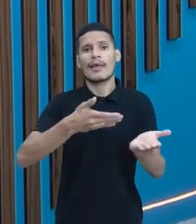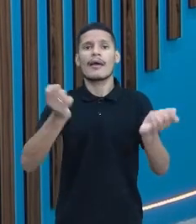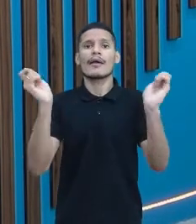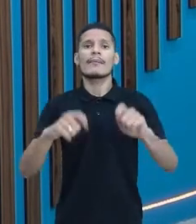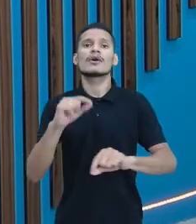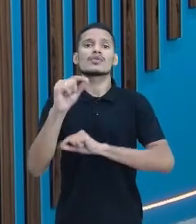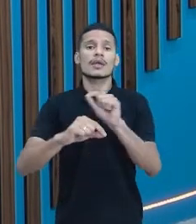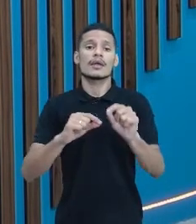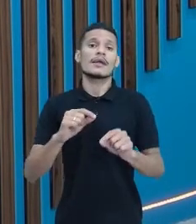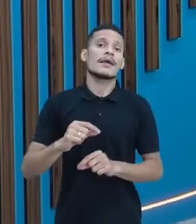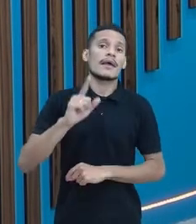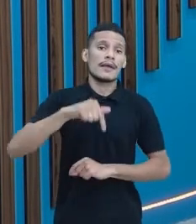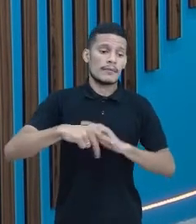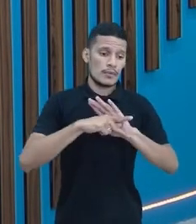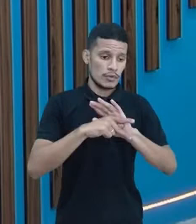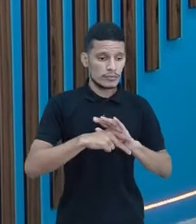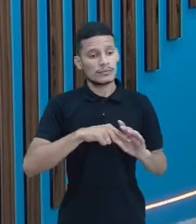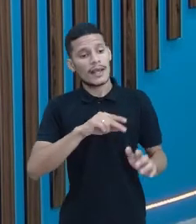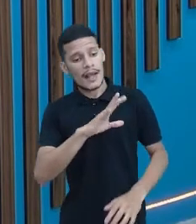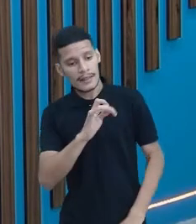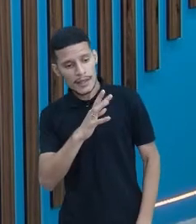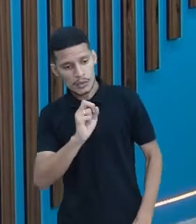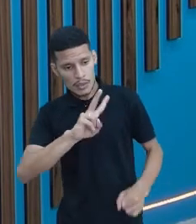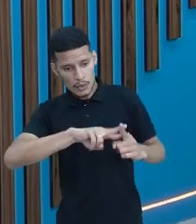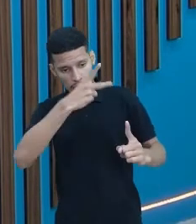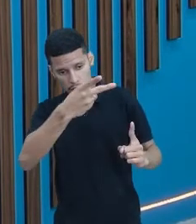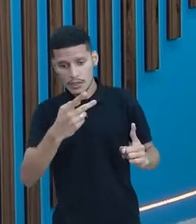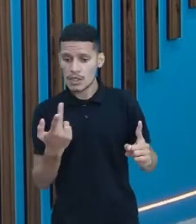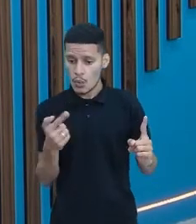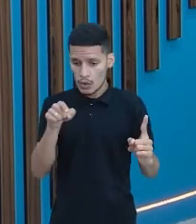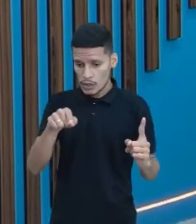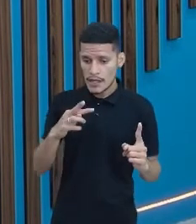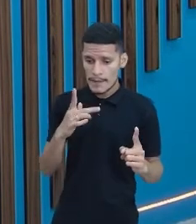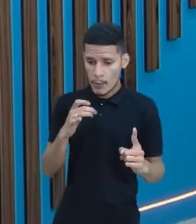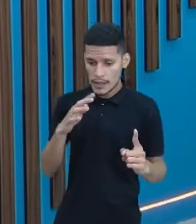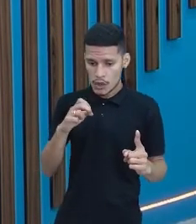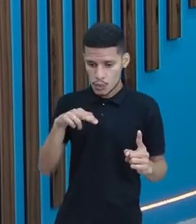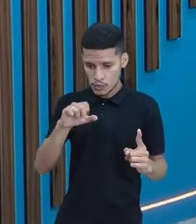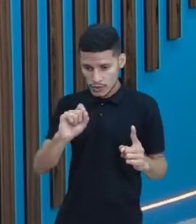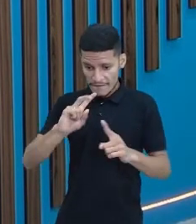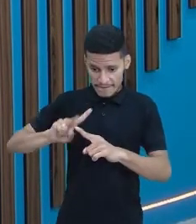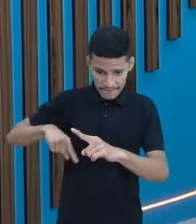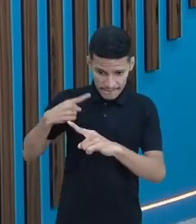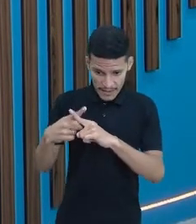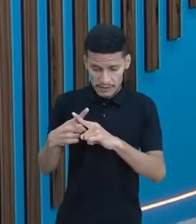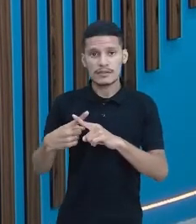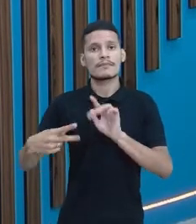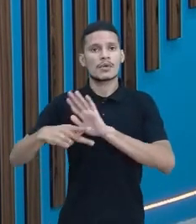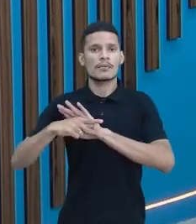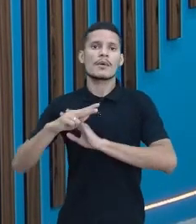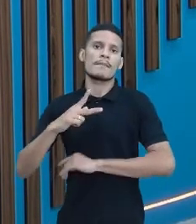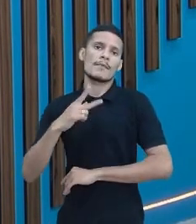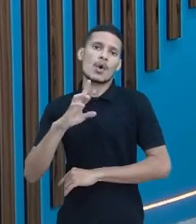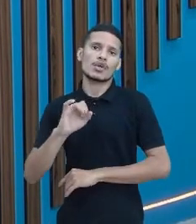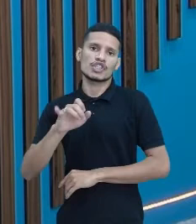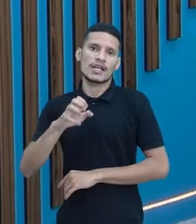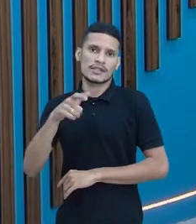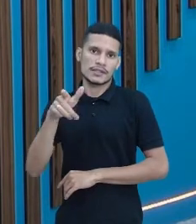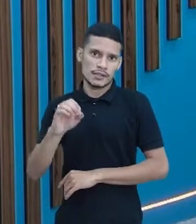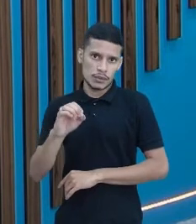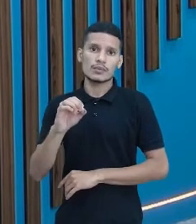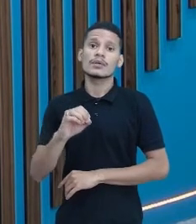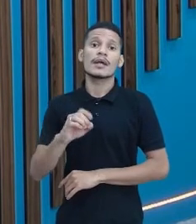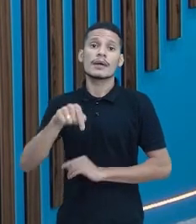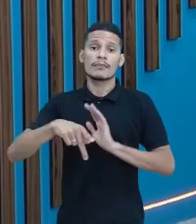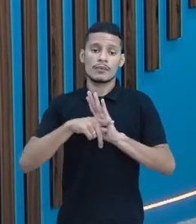cateto ao quadrado é igual à hipotenusa vezes a sua projeção. Isso caracteriza um padrão. A gente estabelece isso